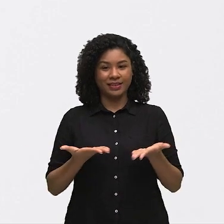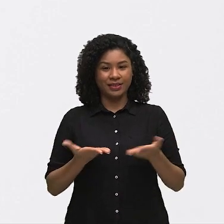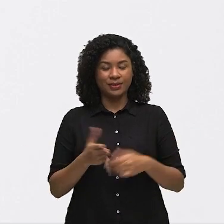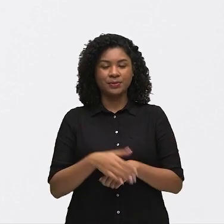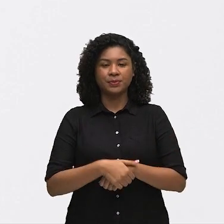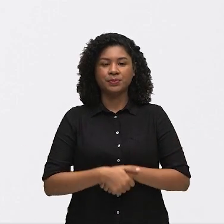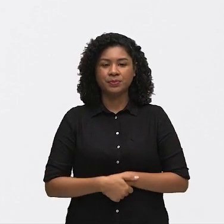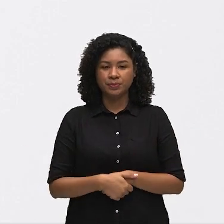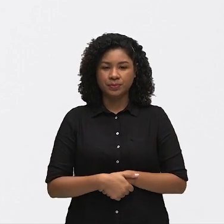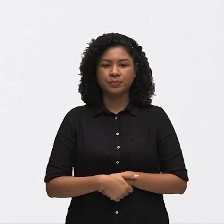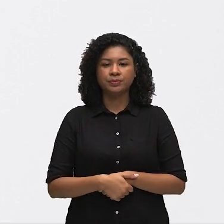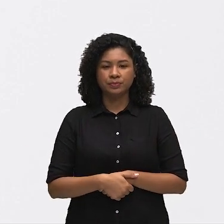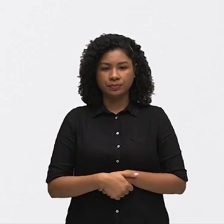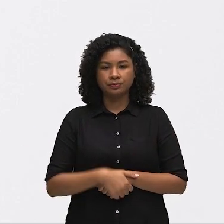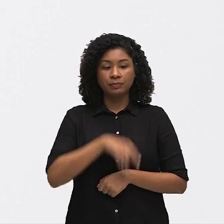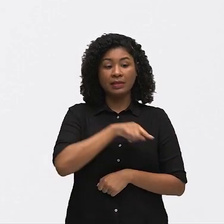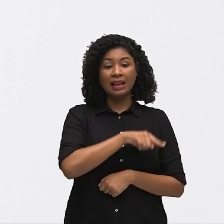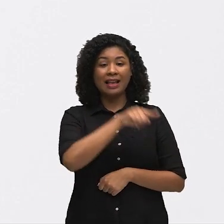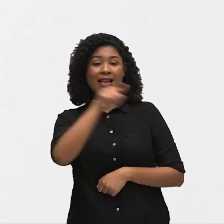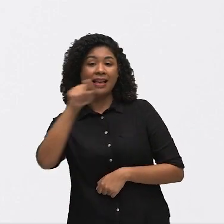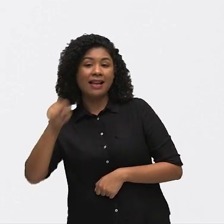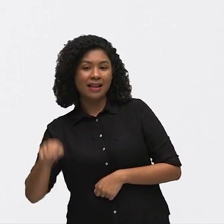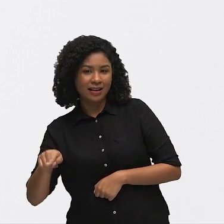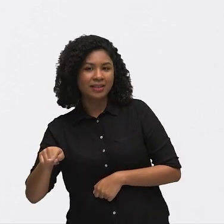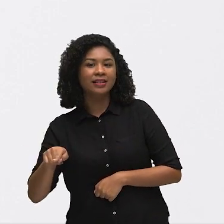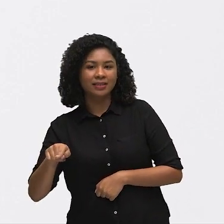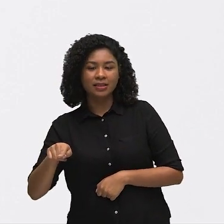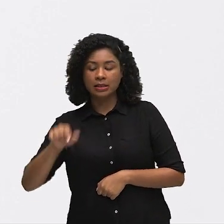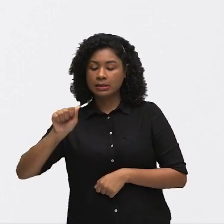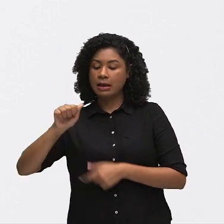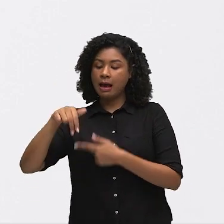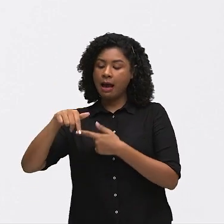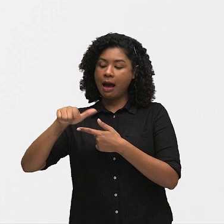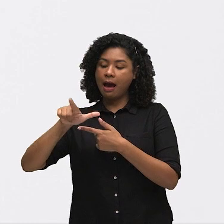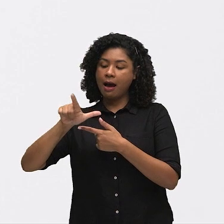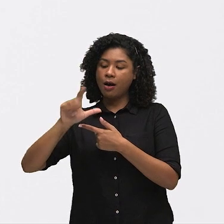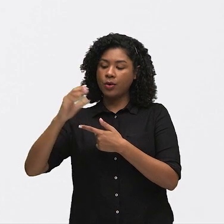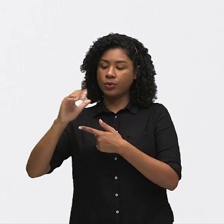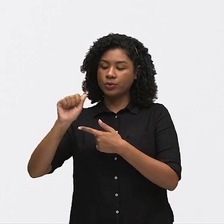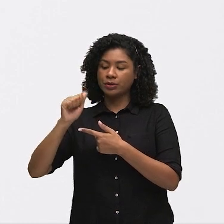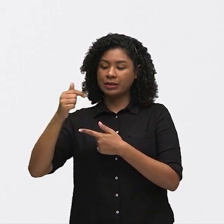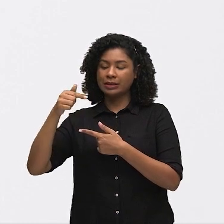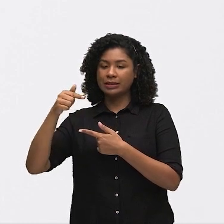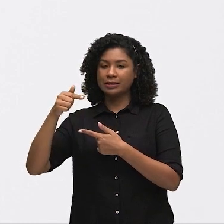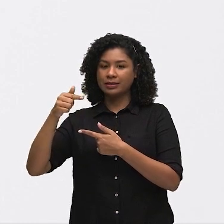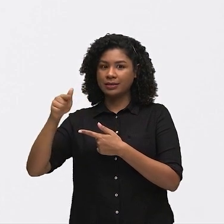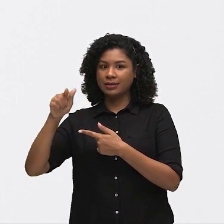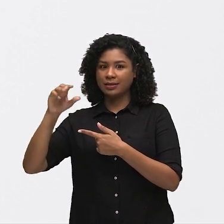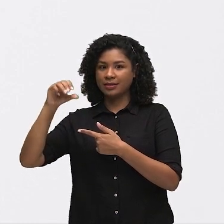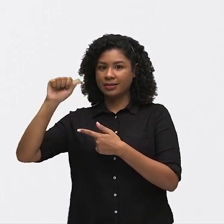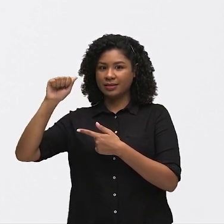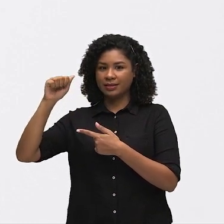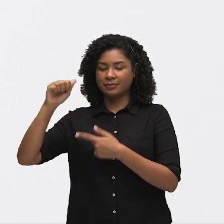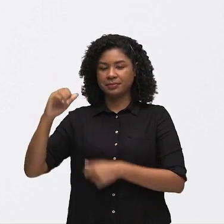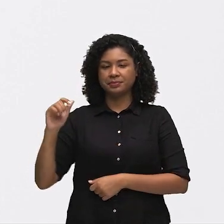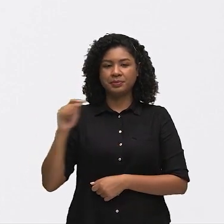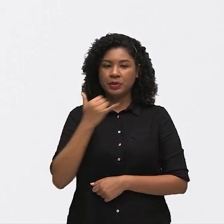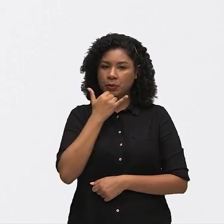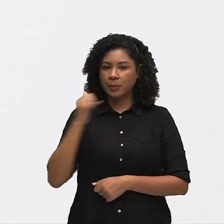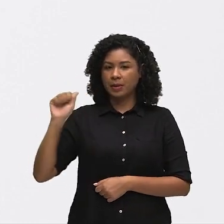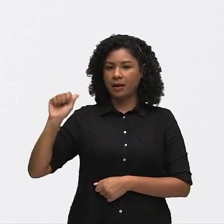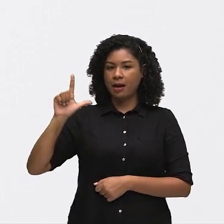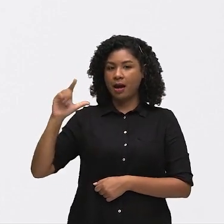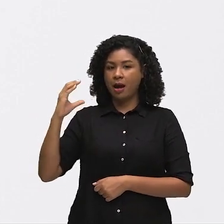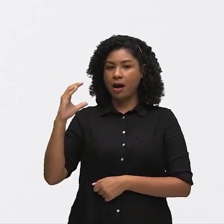plural. Eles alçam, eles alimentam-se, eles partem, tá bom, gente? Então, a resposta para essa